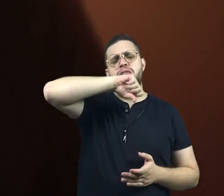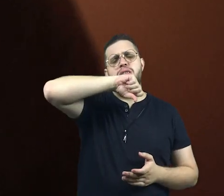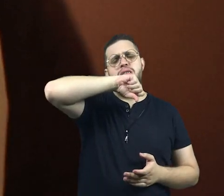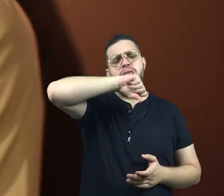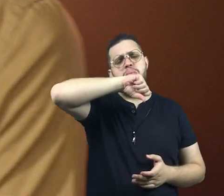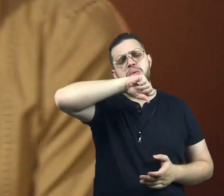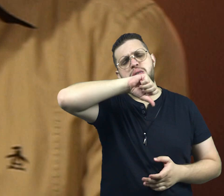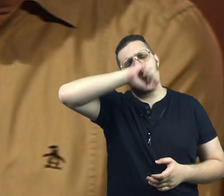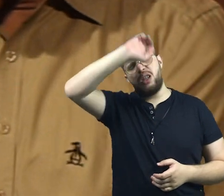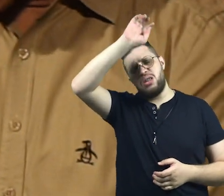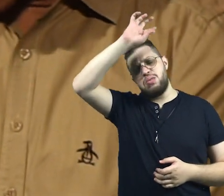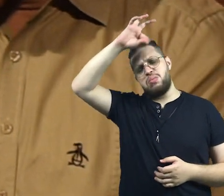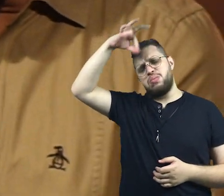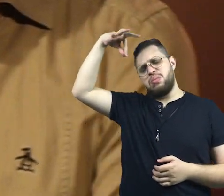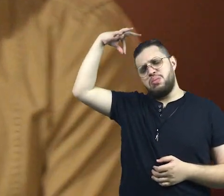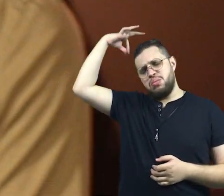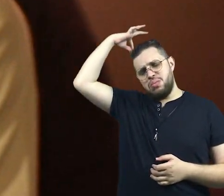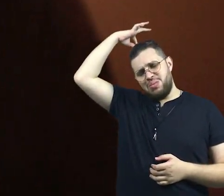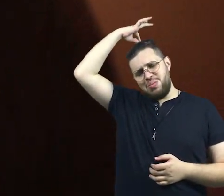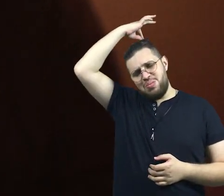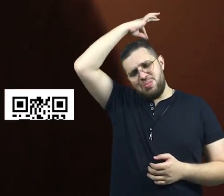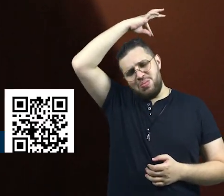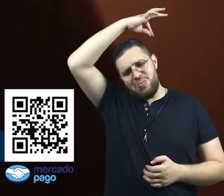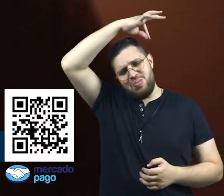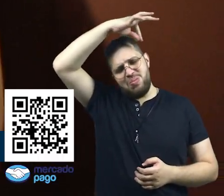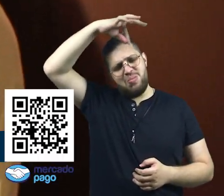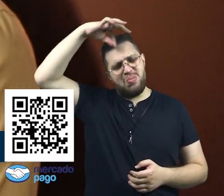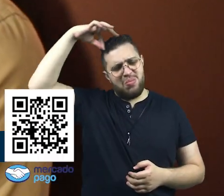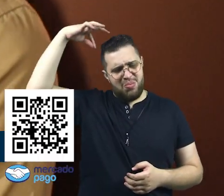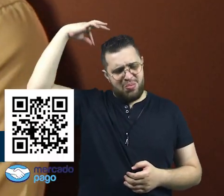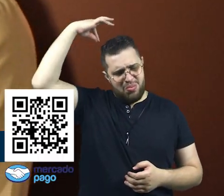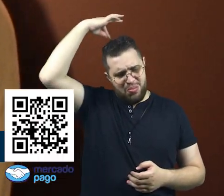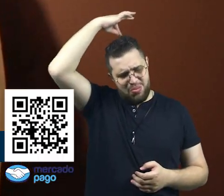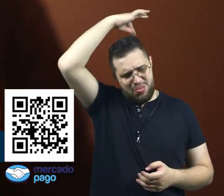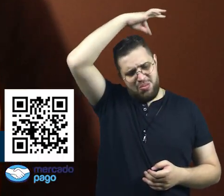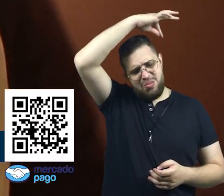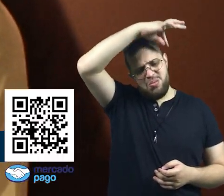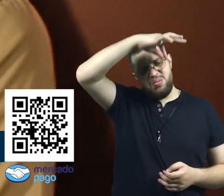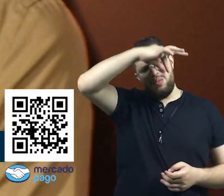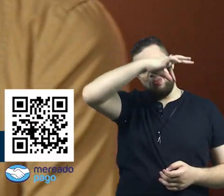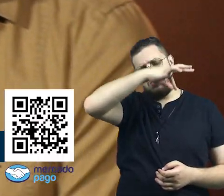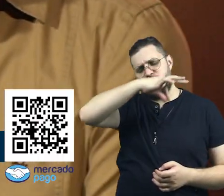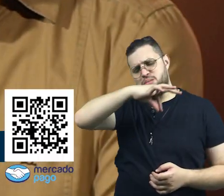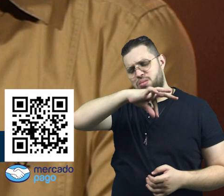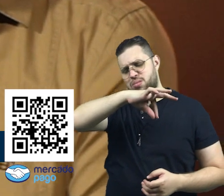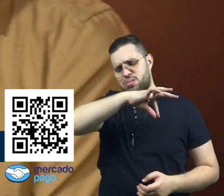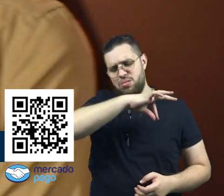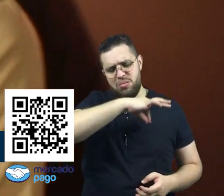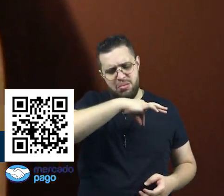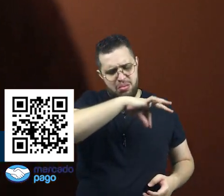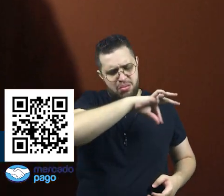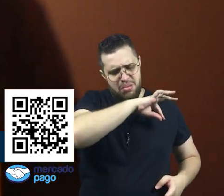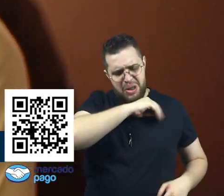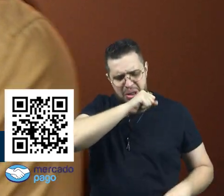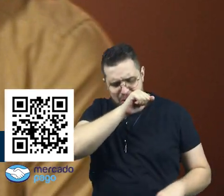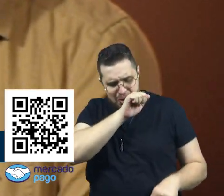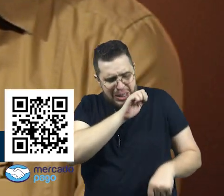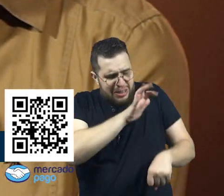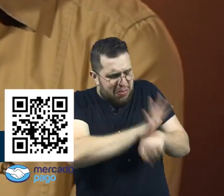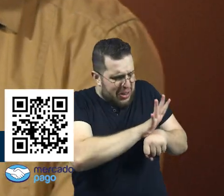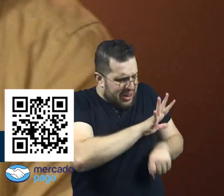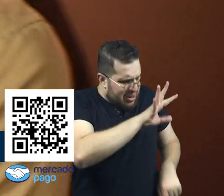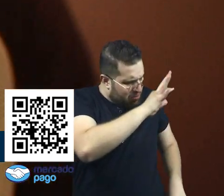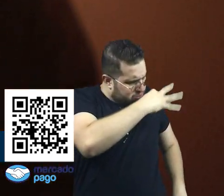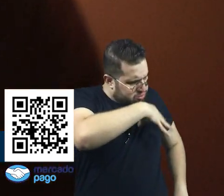Oh, Espírito Santo de Deus, Espírito Santo de Deus, toca agora, Senhor, no coração